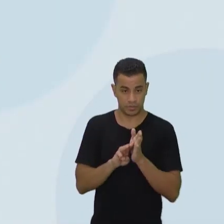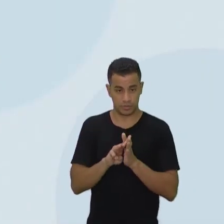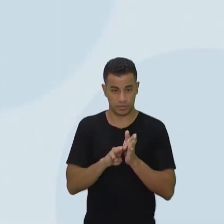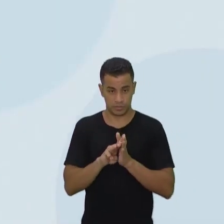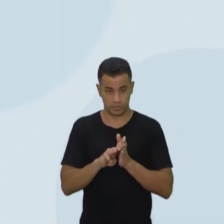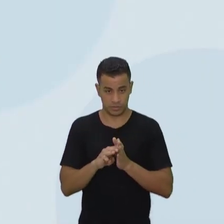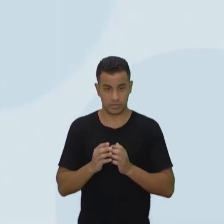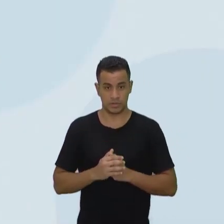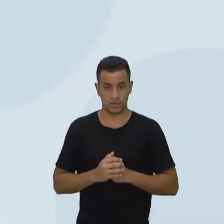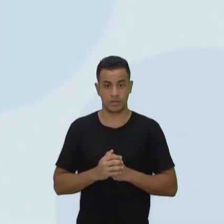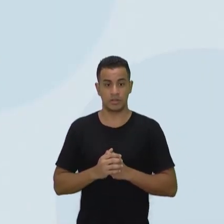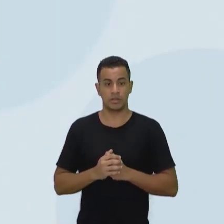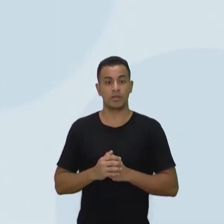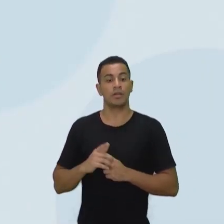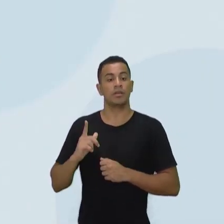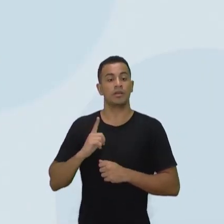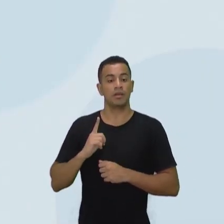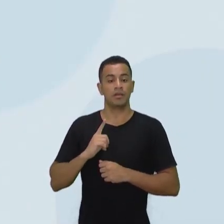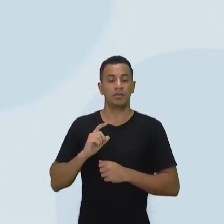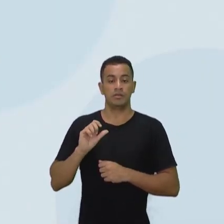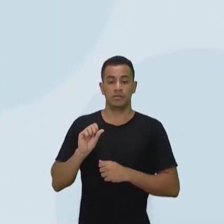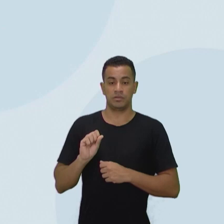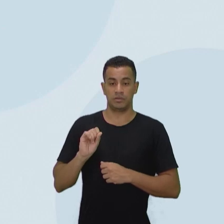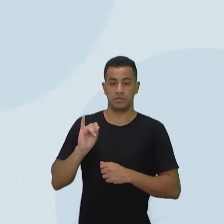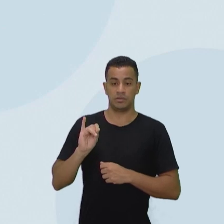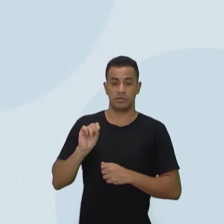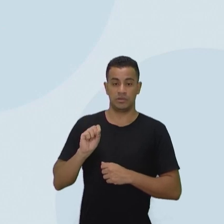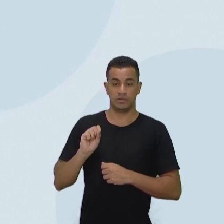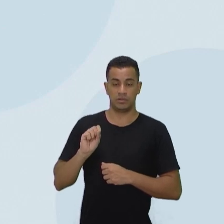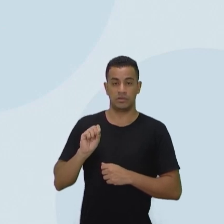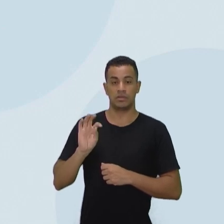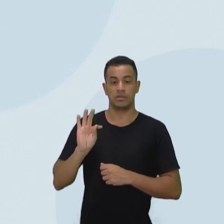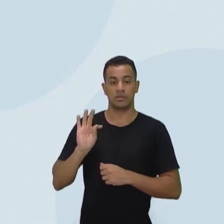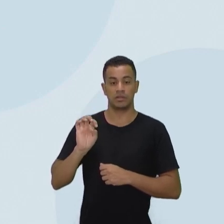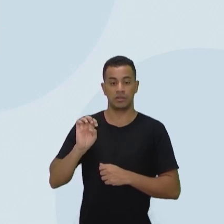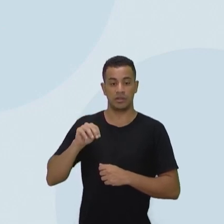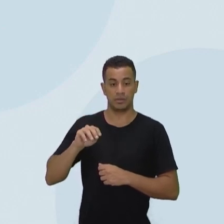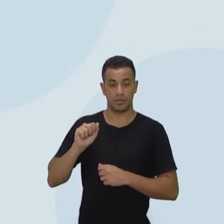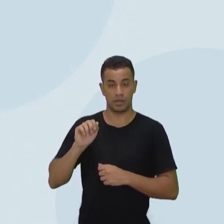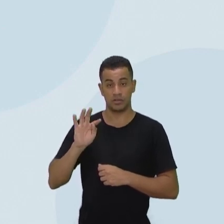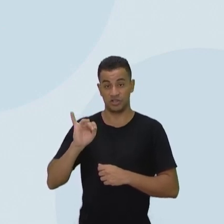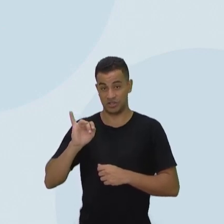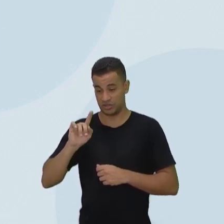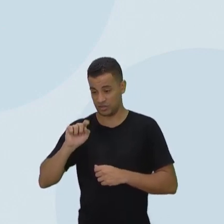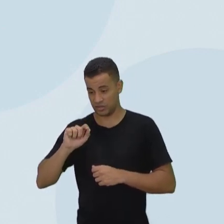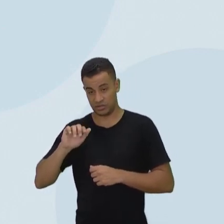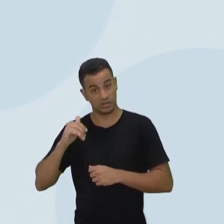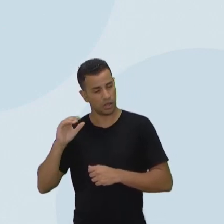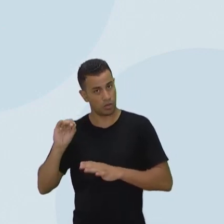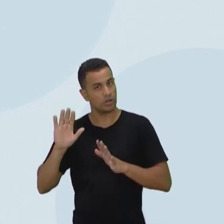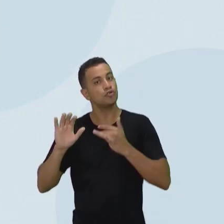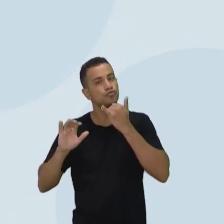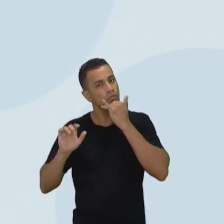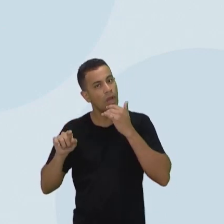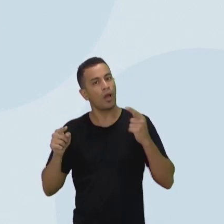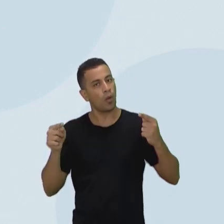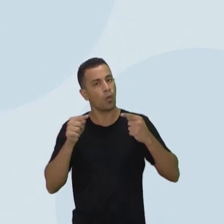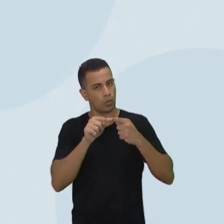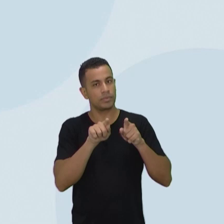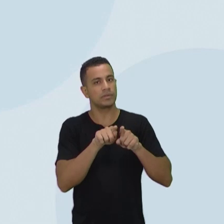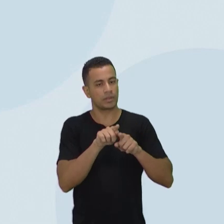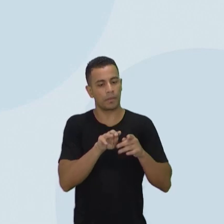Não, eu tenho a sistematização aí, também que está em cima, pessoal, também dessa metodologia rotação por